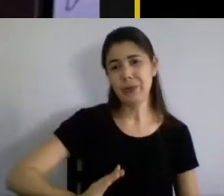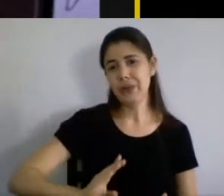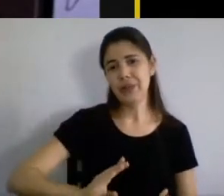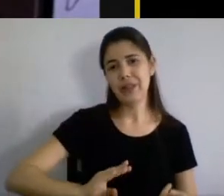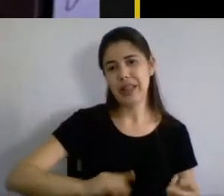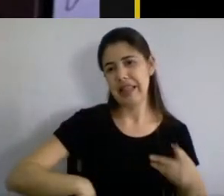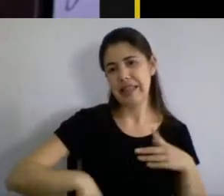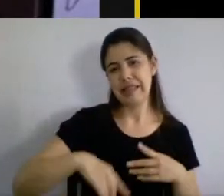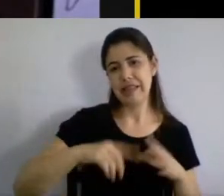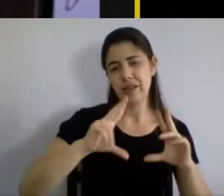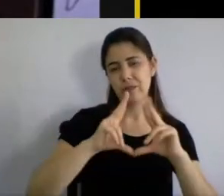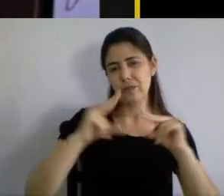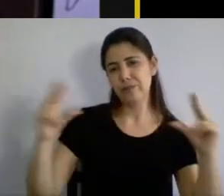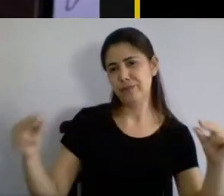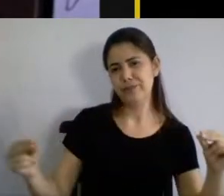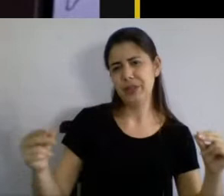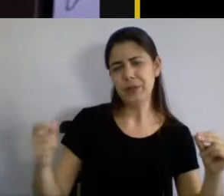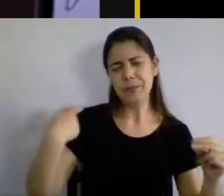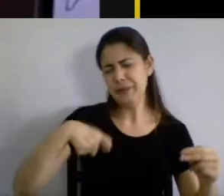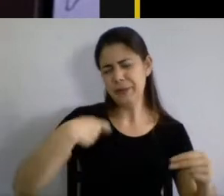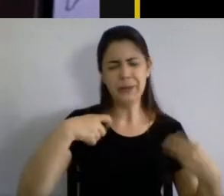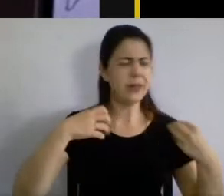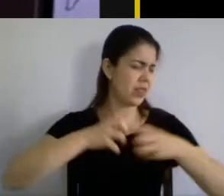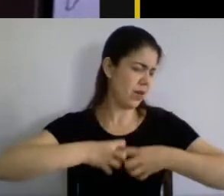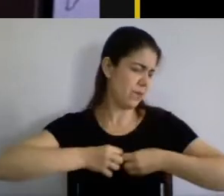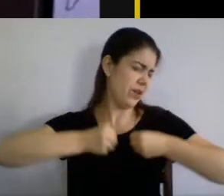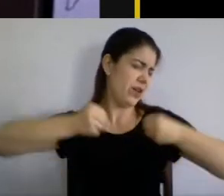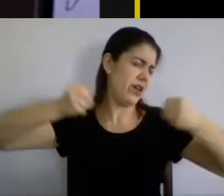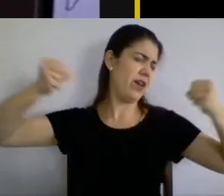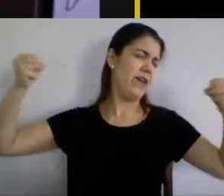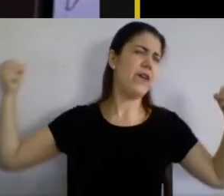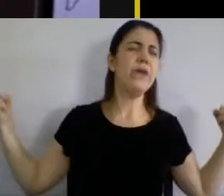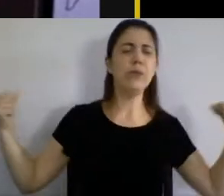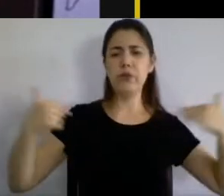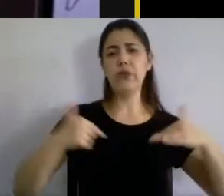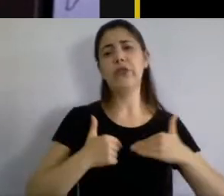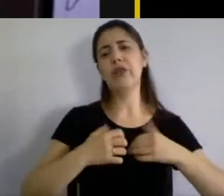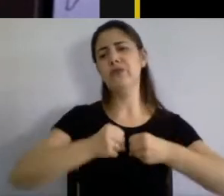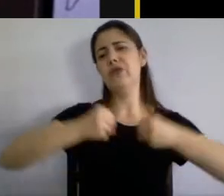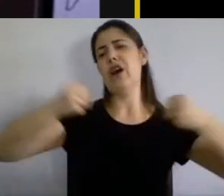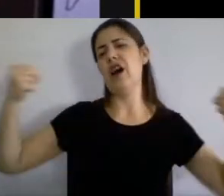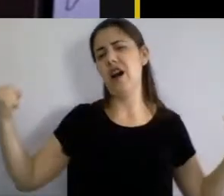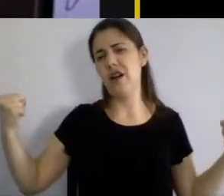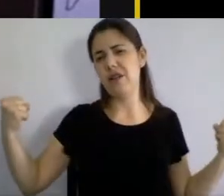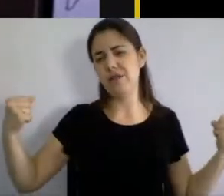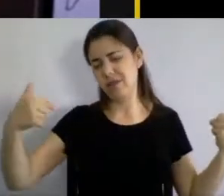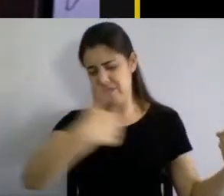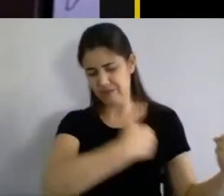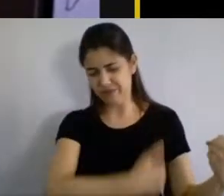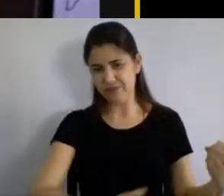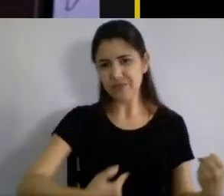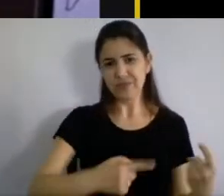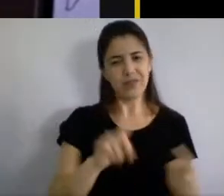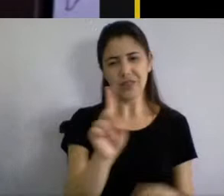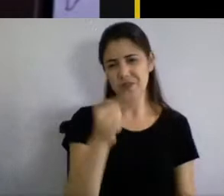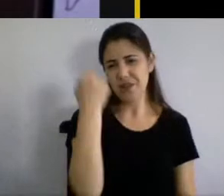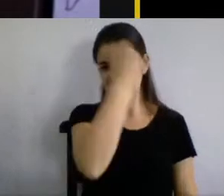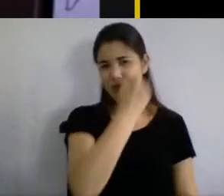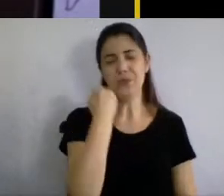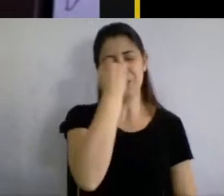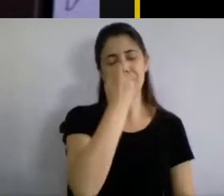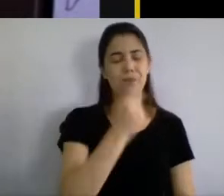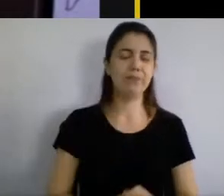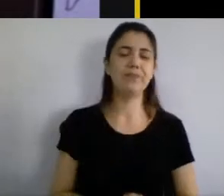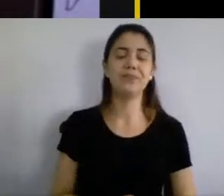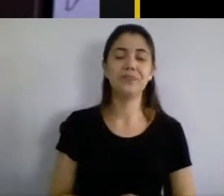cara, não precisam rasgar a roupa para mostrar o peito, vocês concordam? Está na cara. Agora,